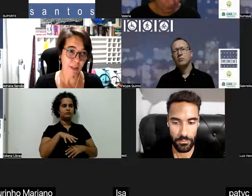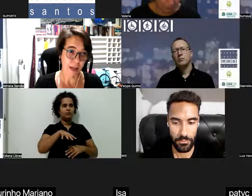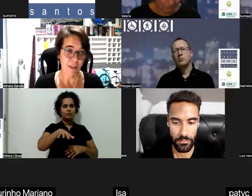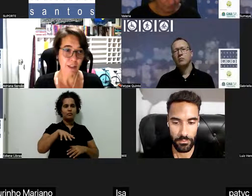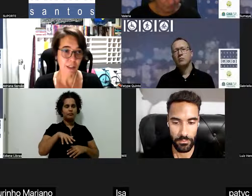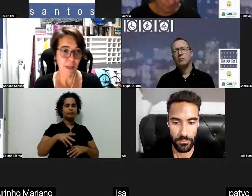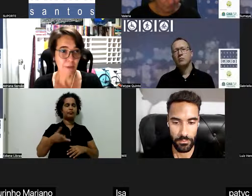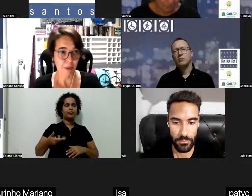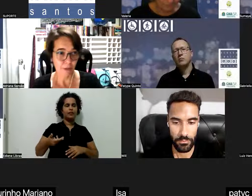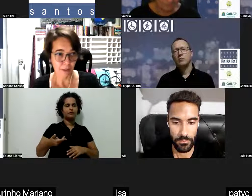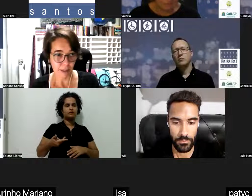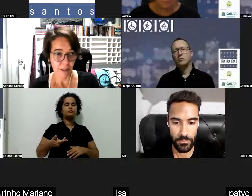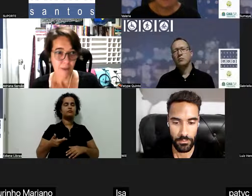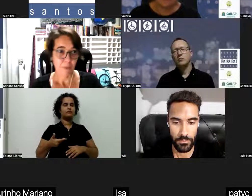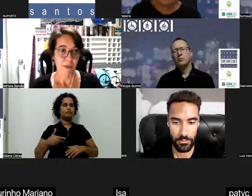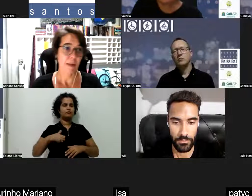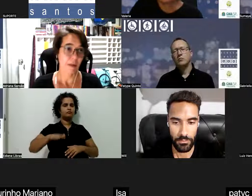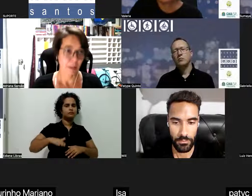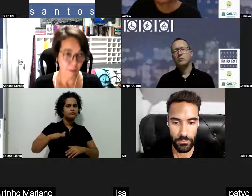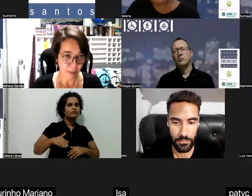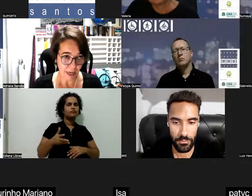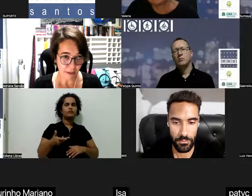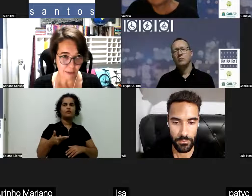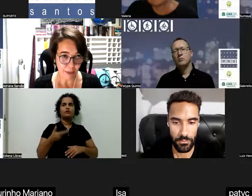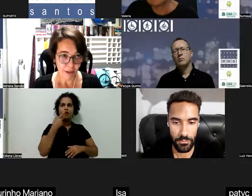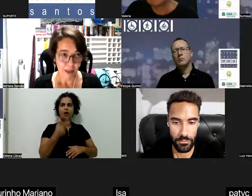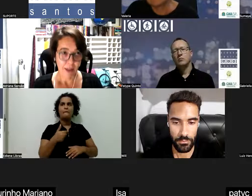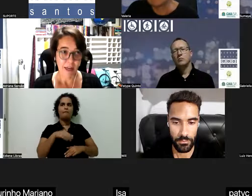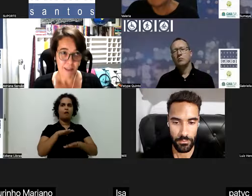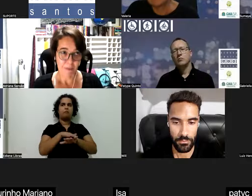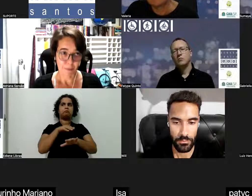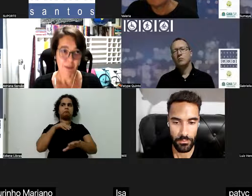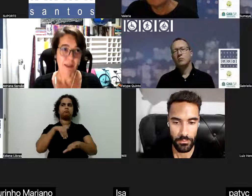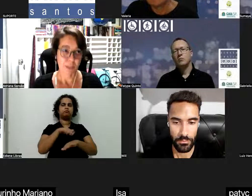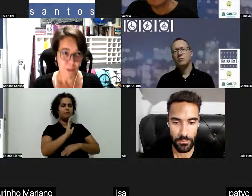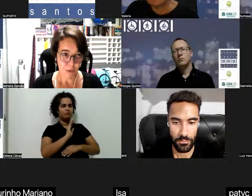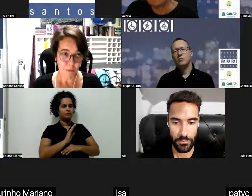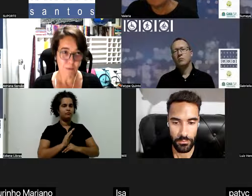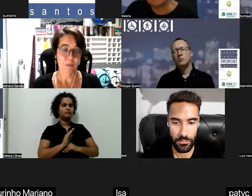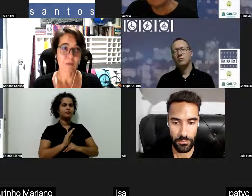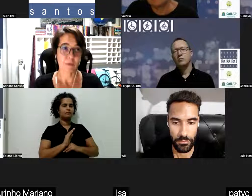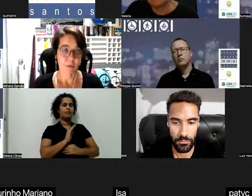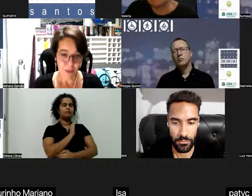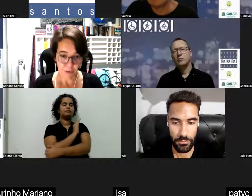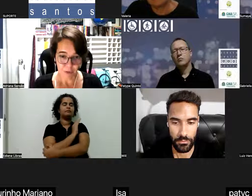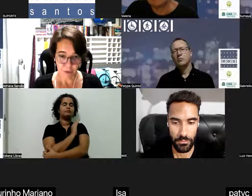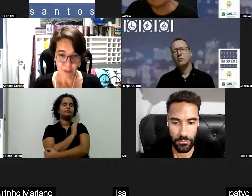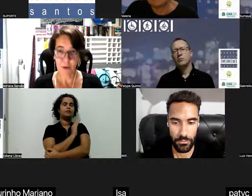velocidade, vai ter gente reclamando que estava criando mais engarrafamento, né? Assim, existe